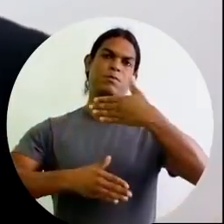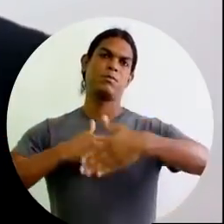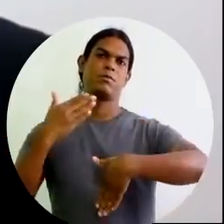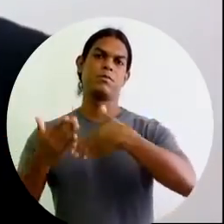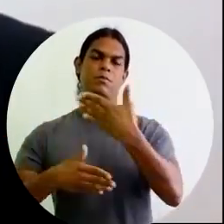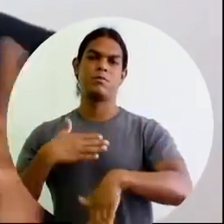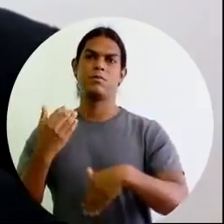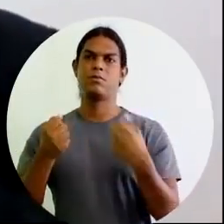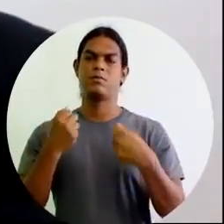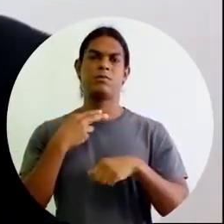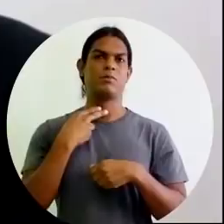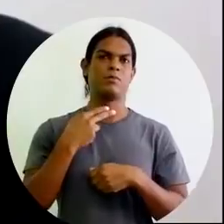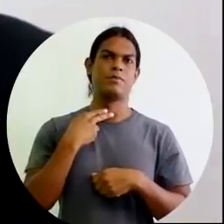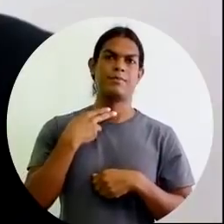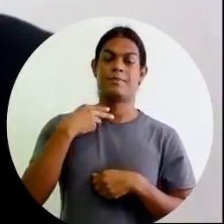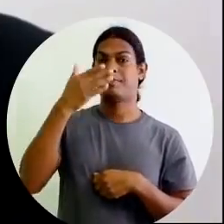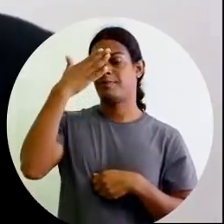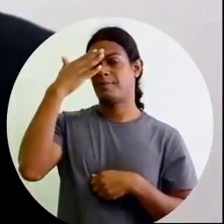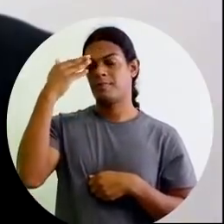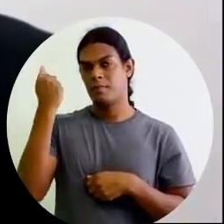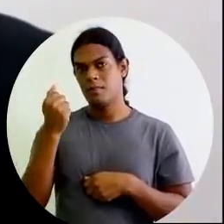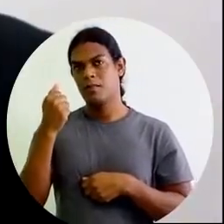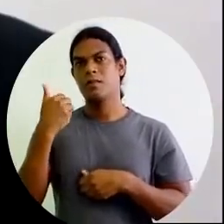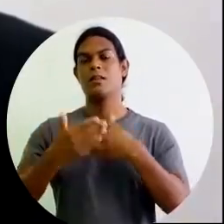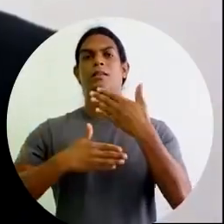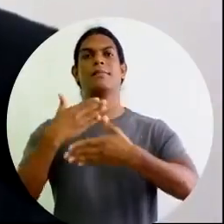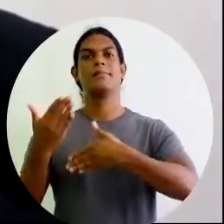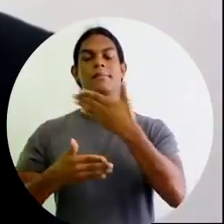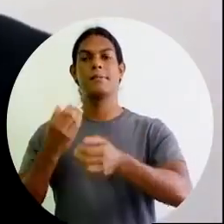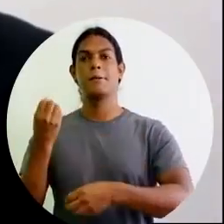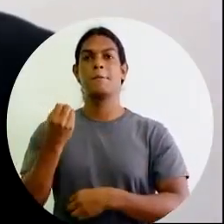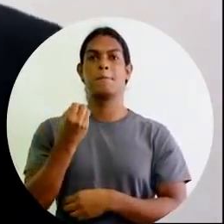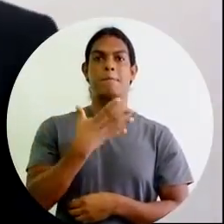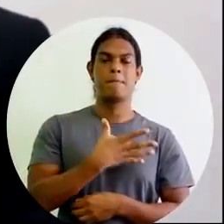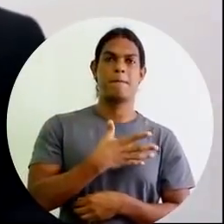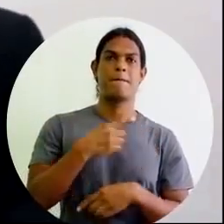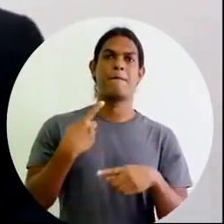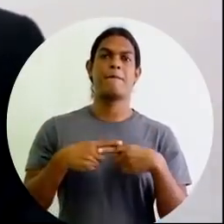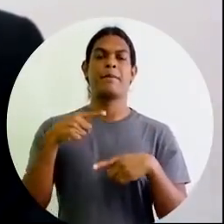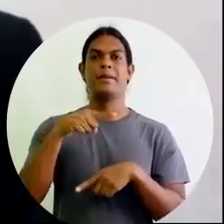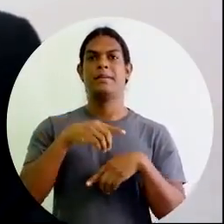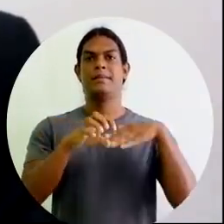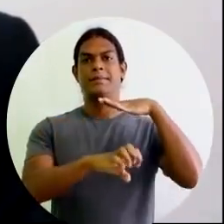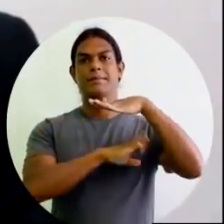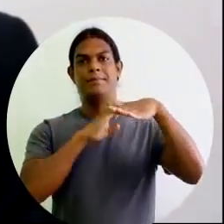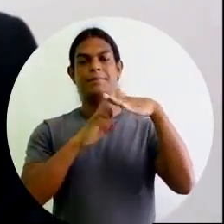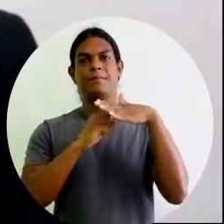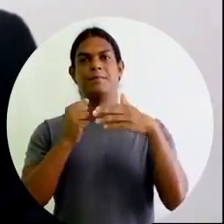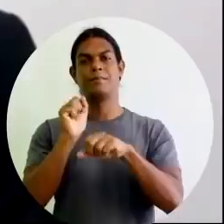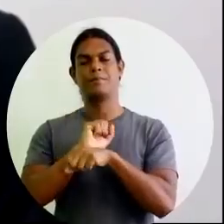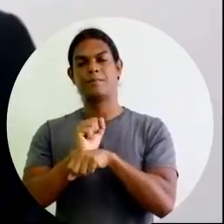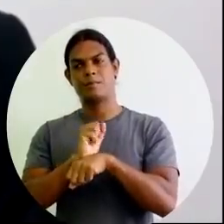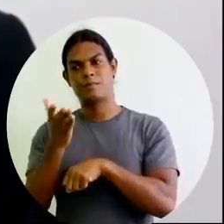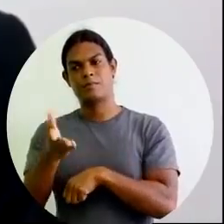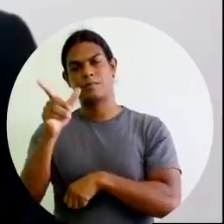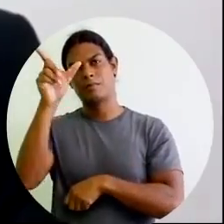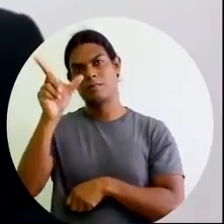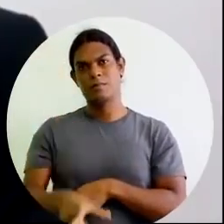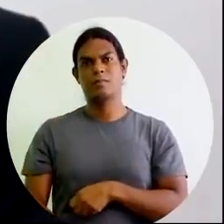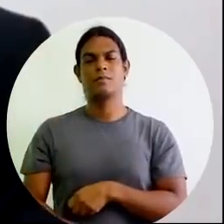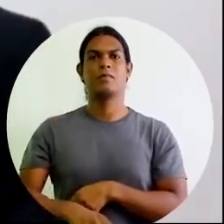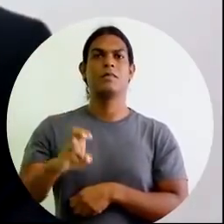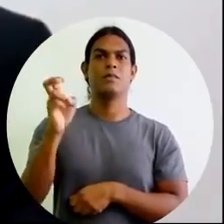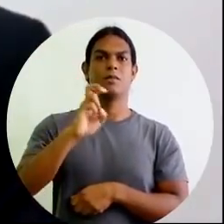precisa desempenhar. E não podemos esquecer, desempenhar bem, porque é isso que as organizações, elas